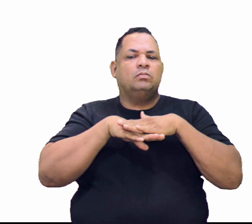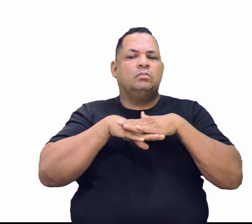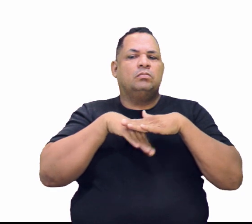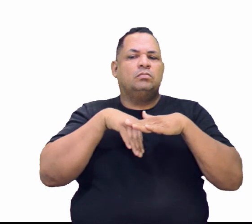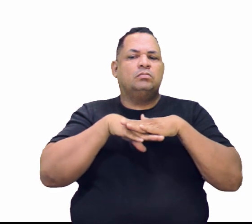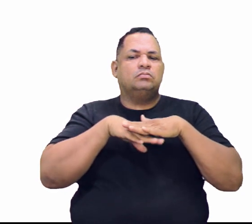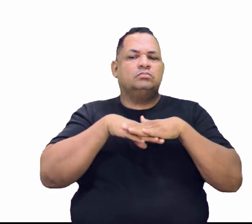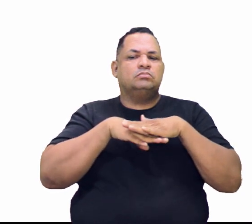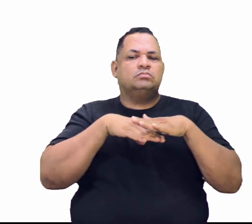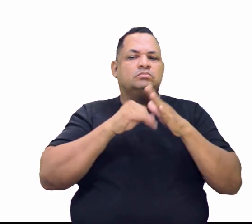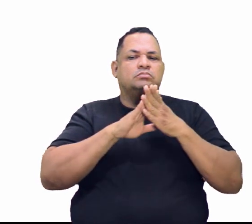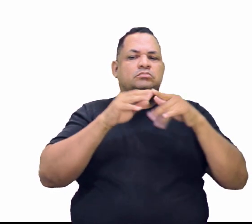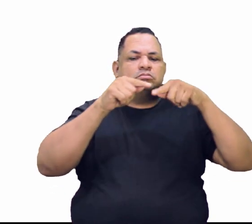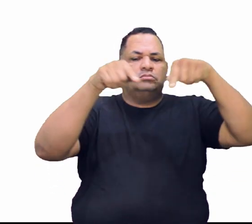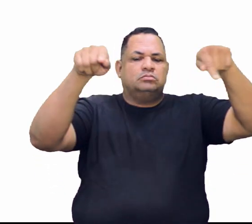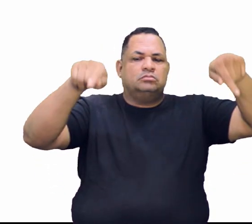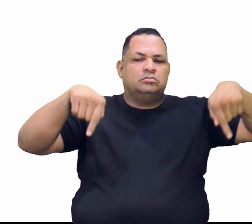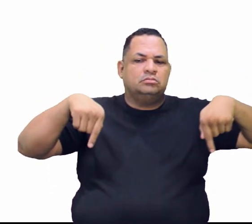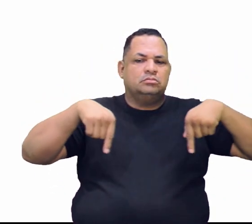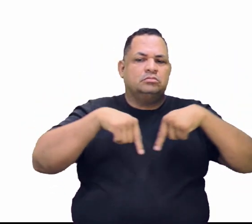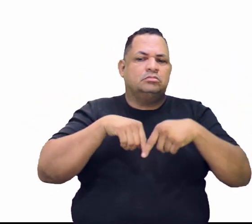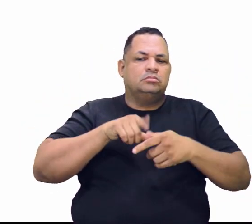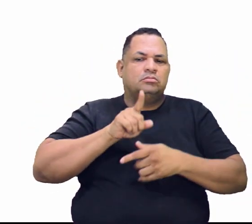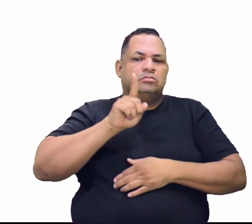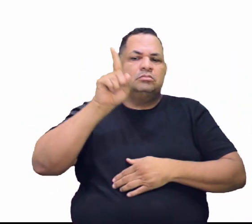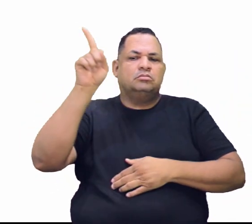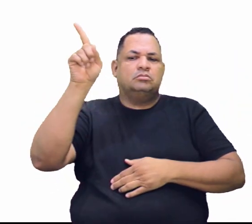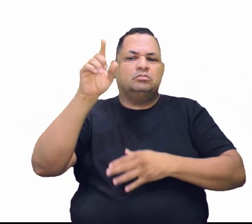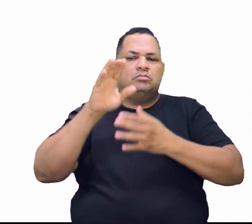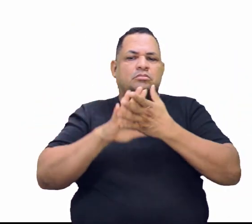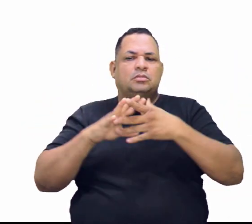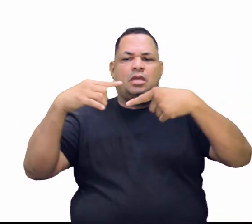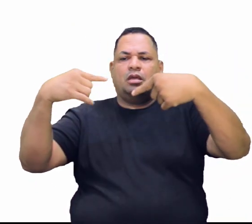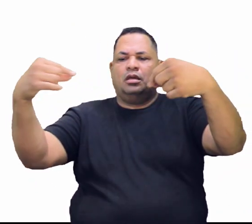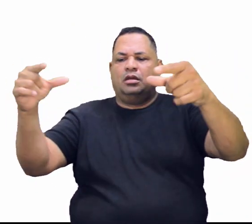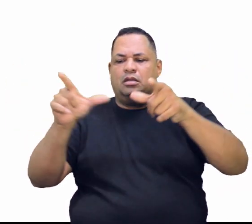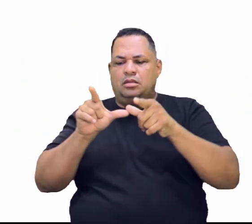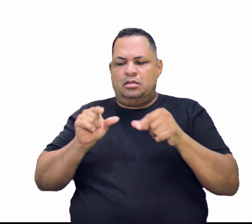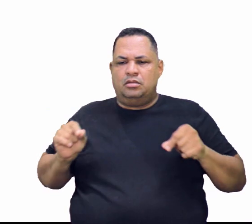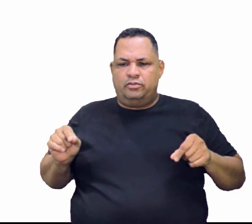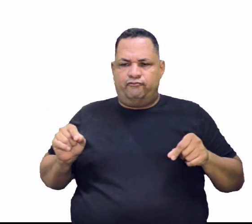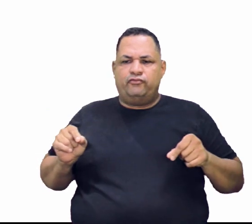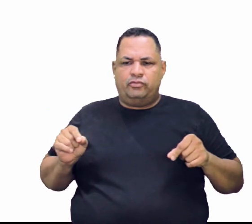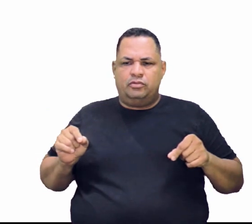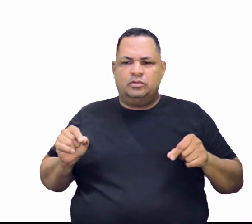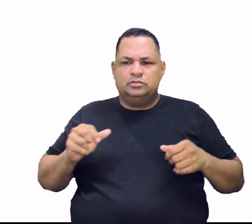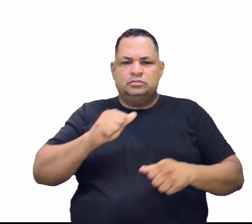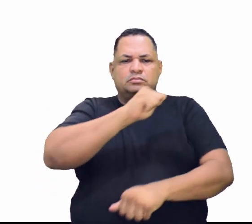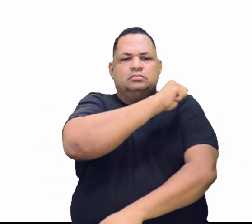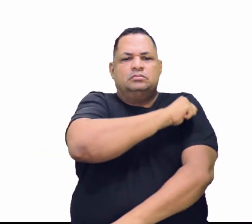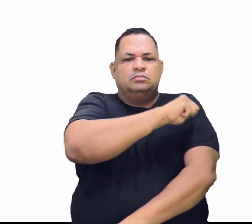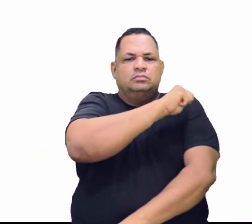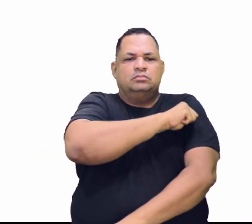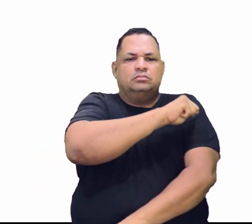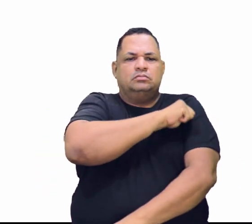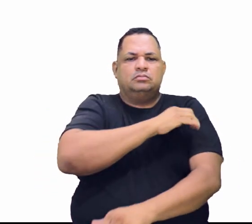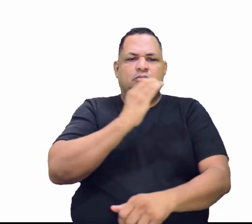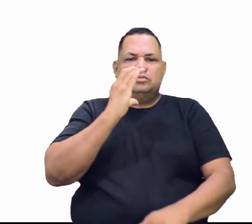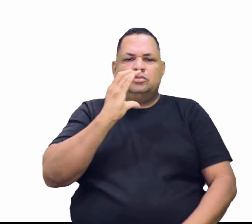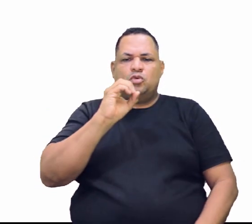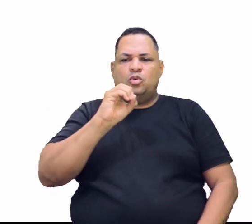guardada em uma sala lá no Forte de Copacabana, no Rio de Janeiro.